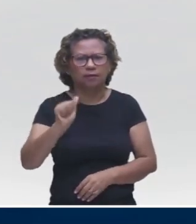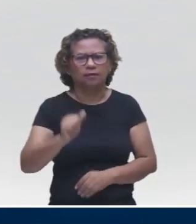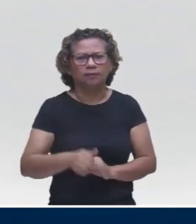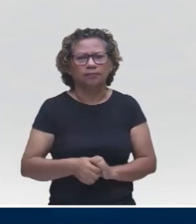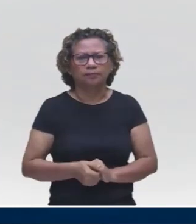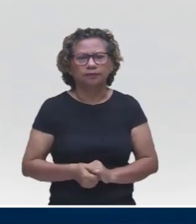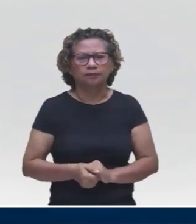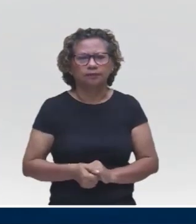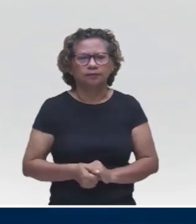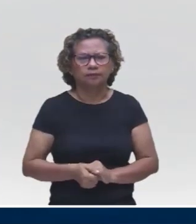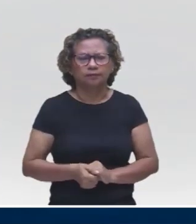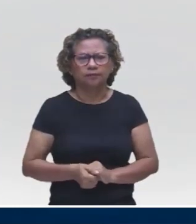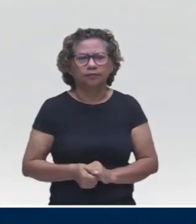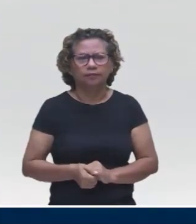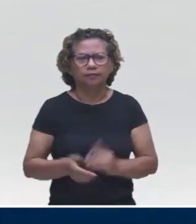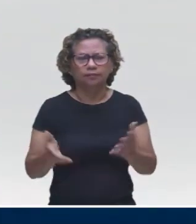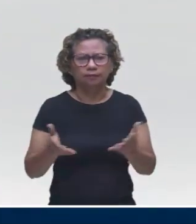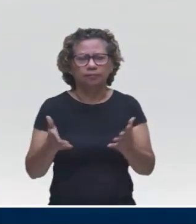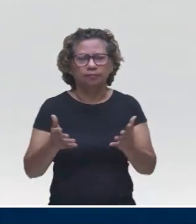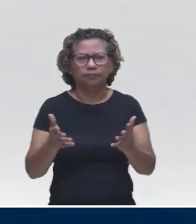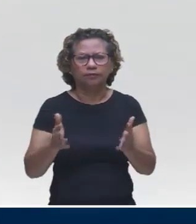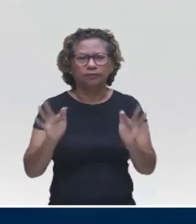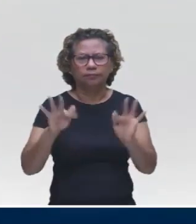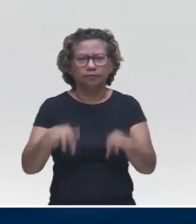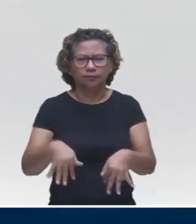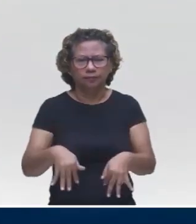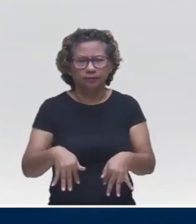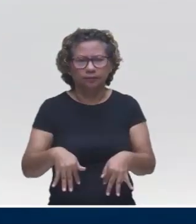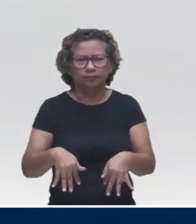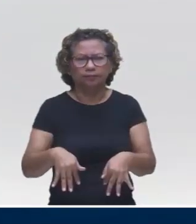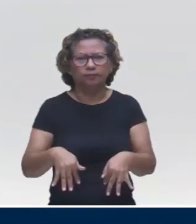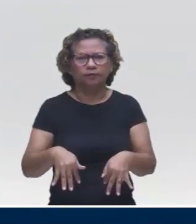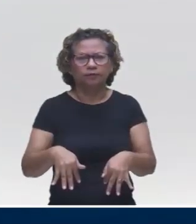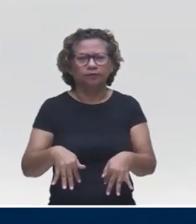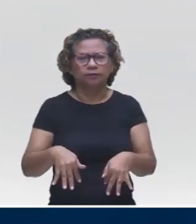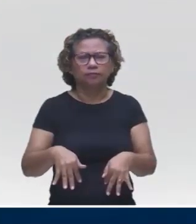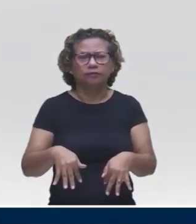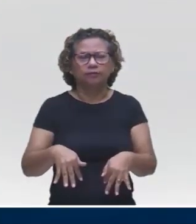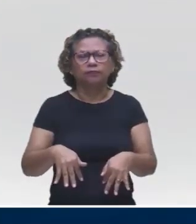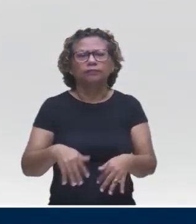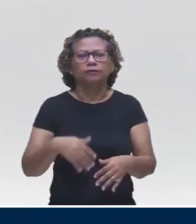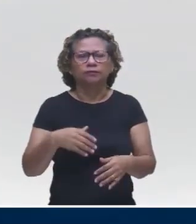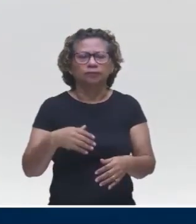nós concluímos a correção da nossa DL, vamos para o nosso merecido